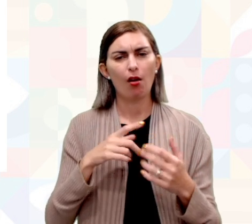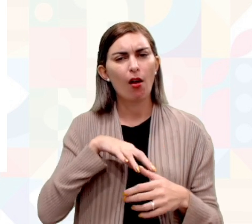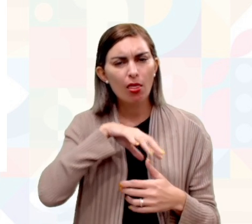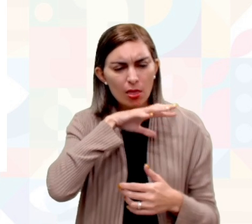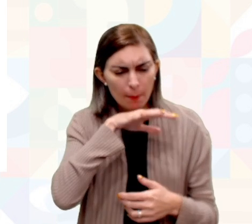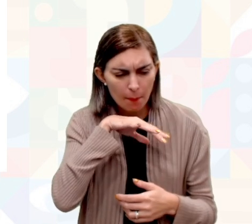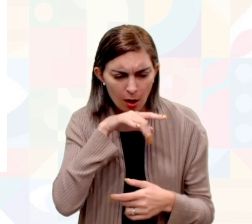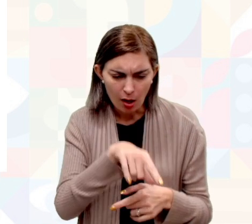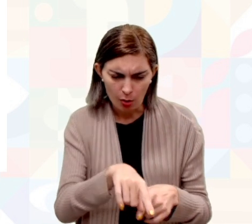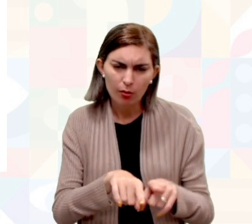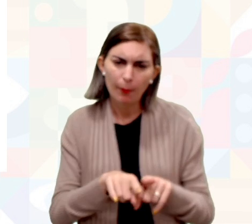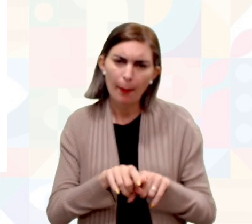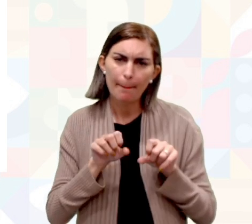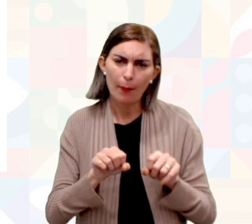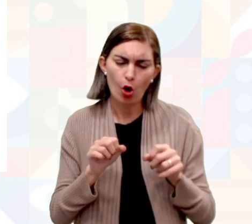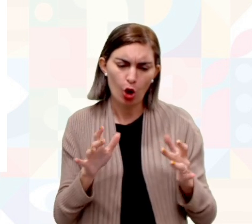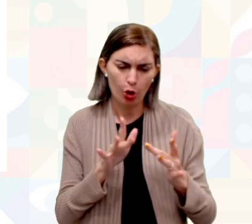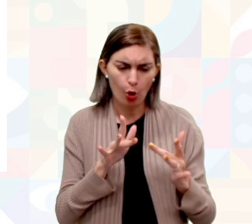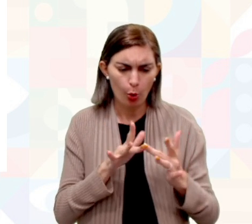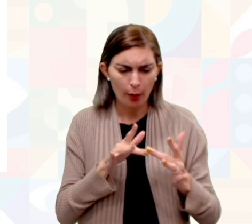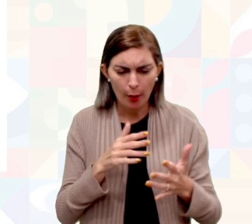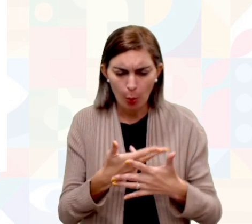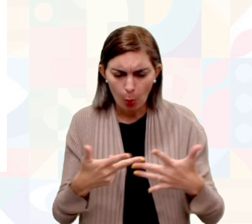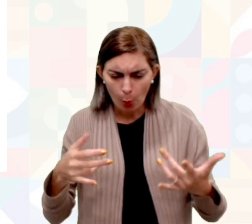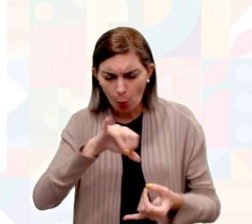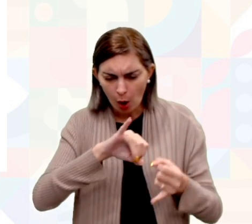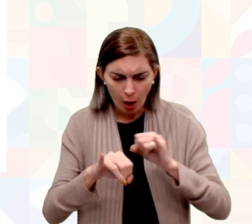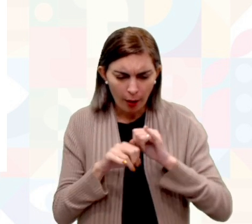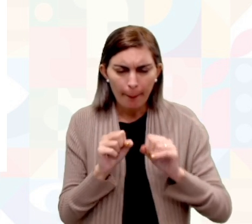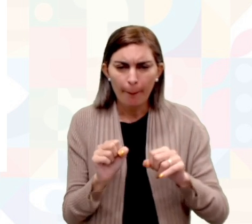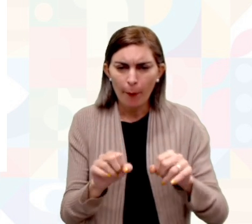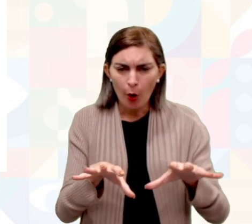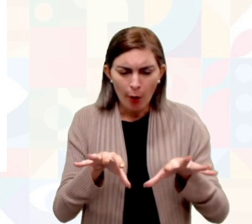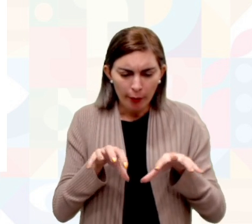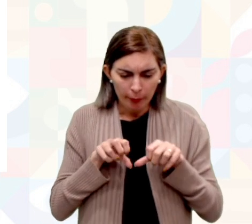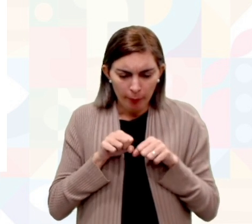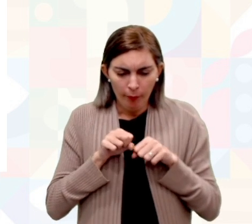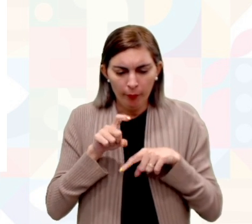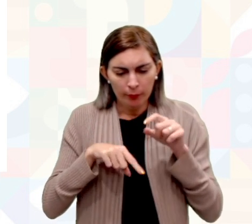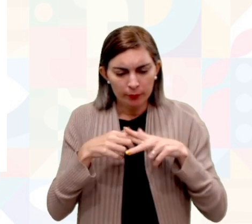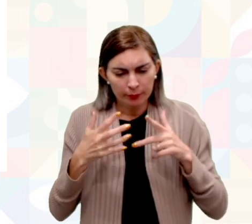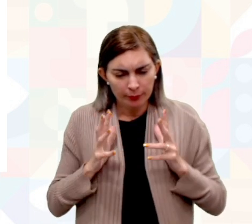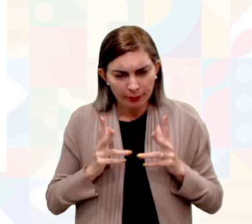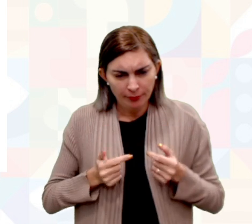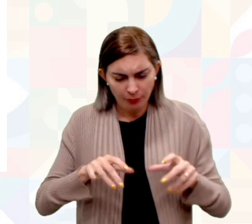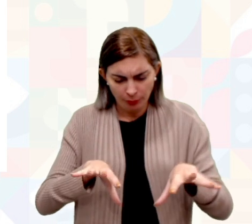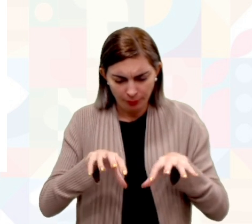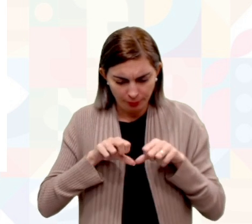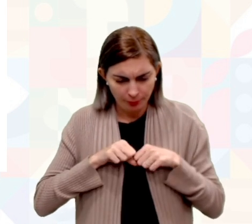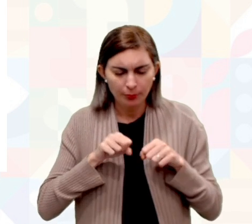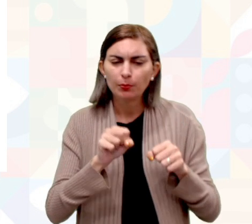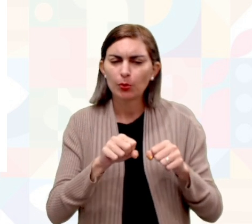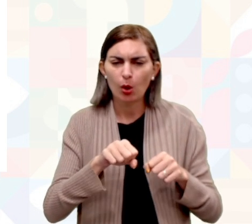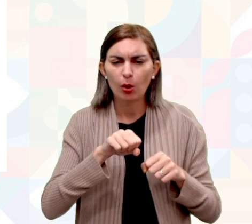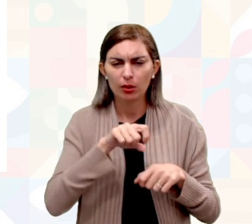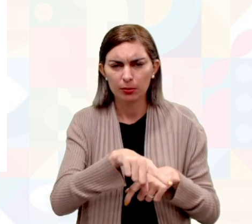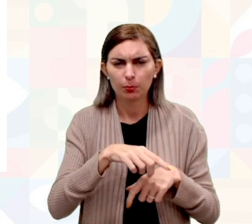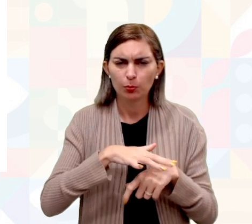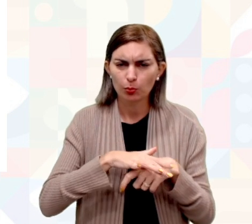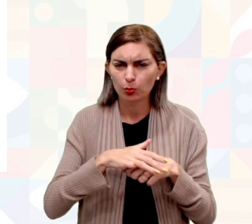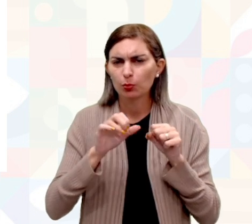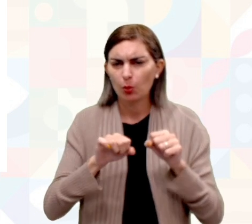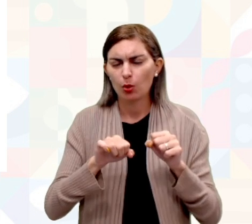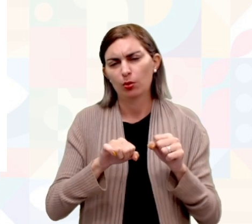de estimação, quando entra em contato com algum produto químico que a gente tem em casa, material de limpeza. Então, há uma intoxicação de